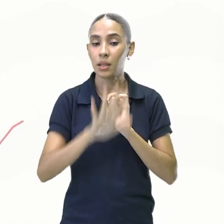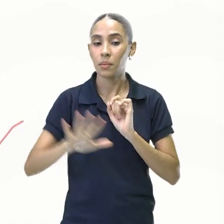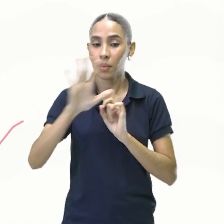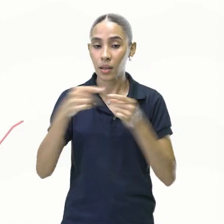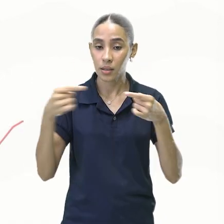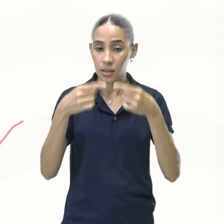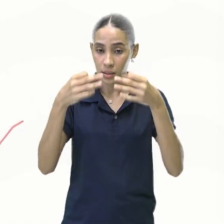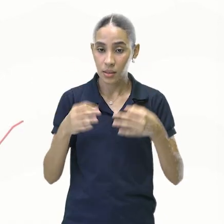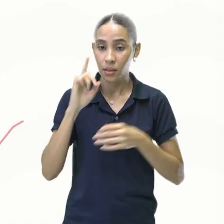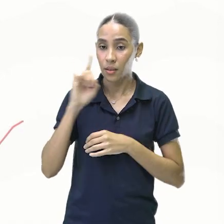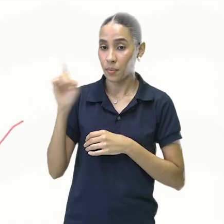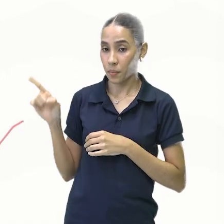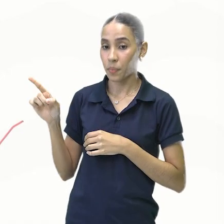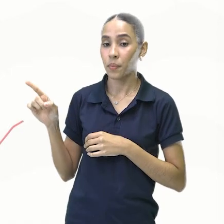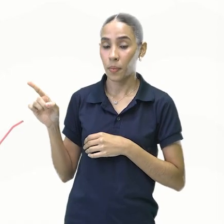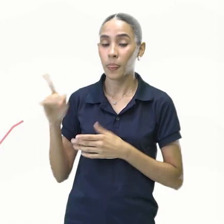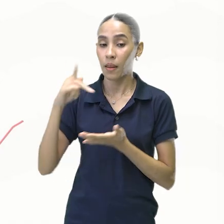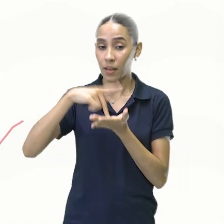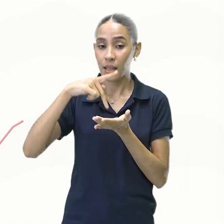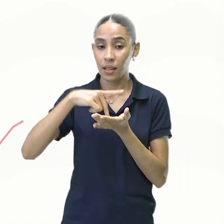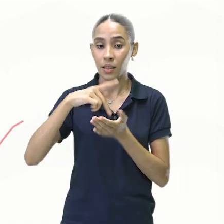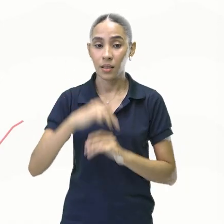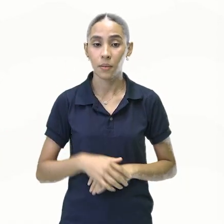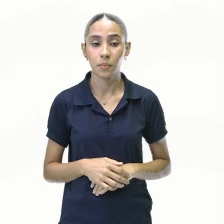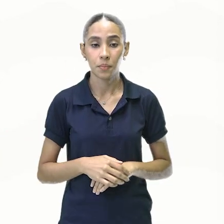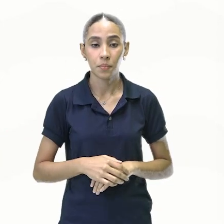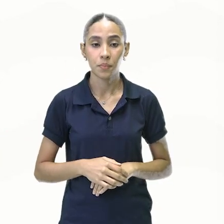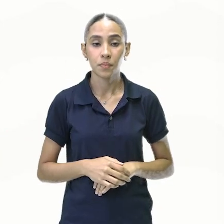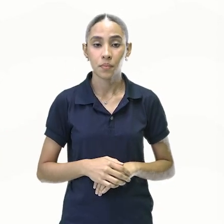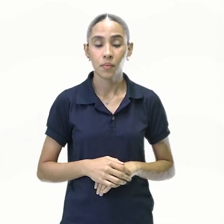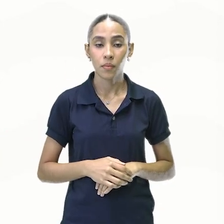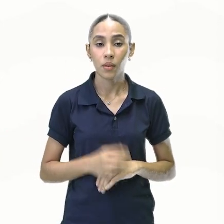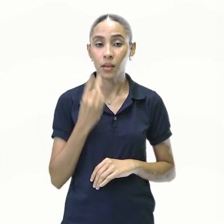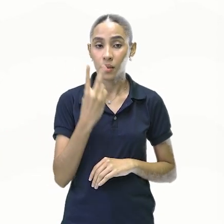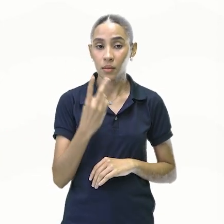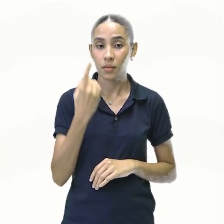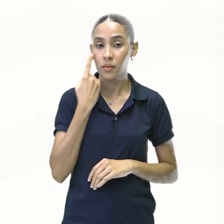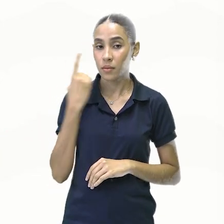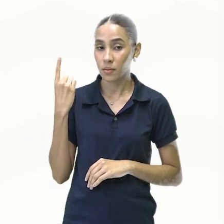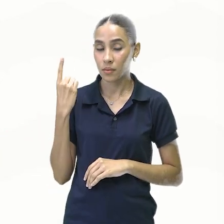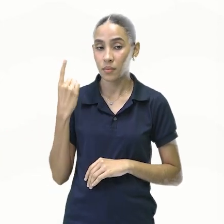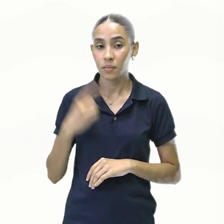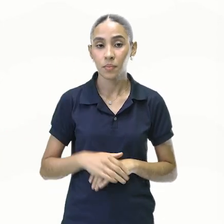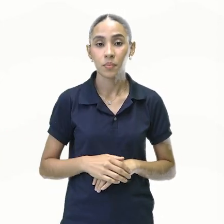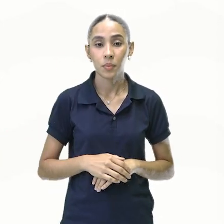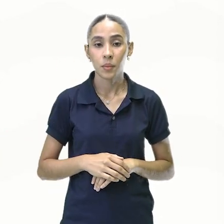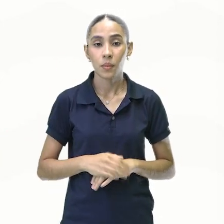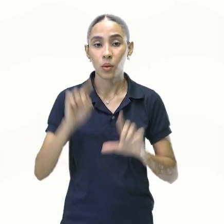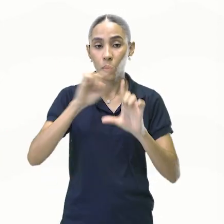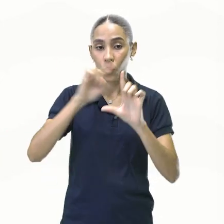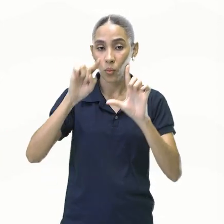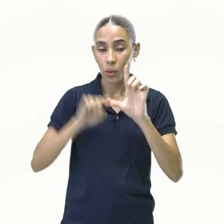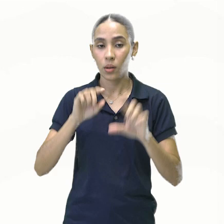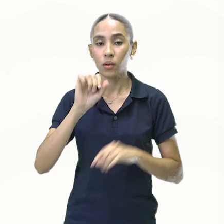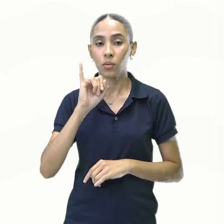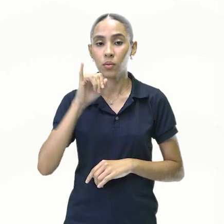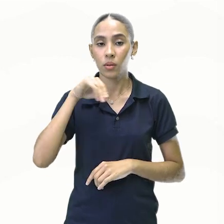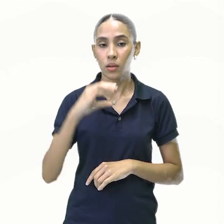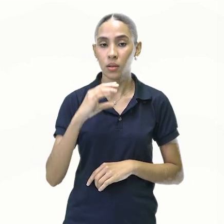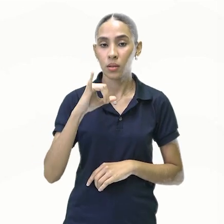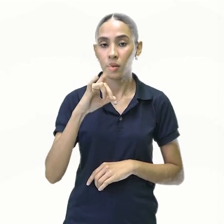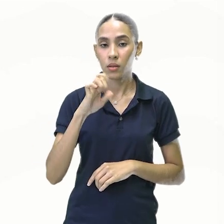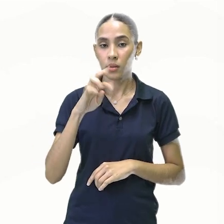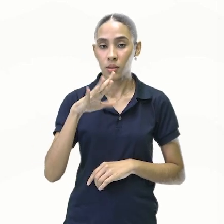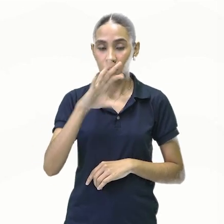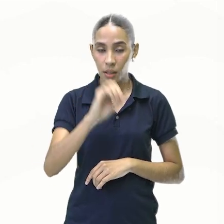Essa afirmação, pessoal, ela é verdadeira. Primeira afirmação é verdadeira. O ângulo de incidência, formado entre o